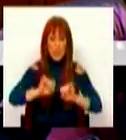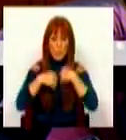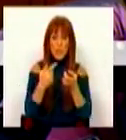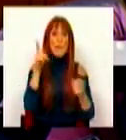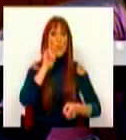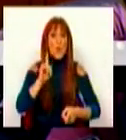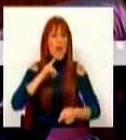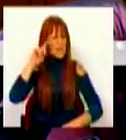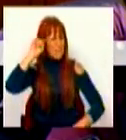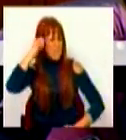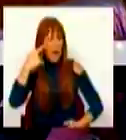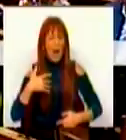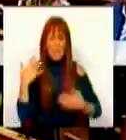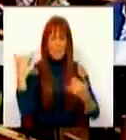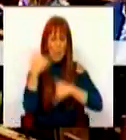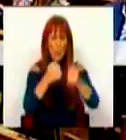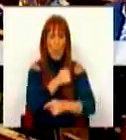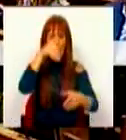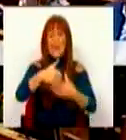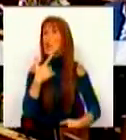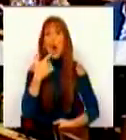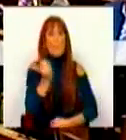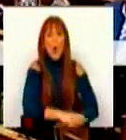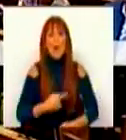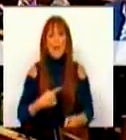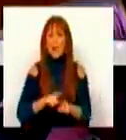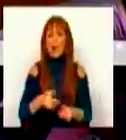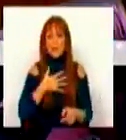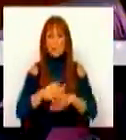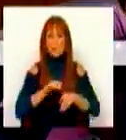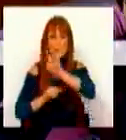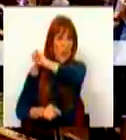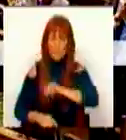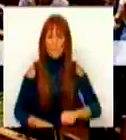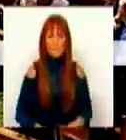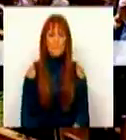haja mulheres vítimas da violência doméstica. Não podemos e não vamos querer viver nessa sociedade.